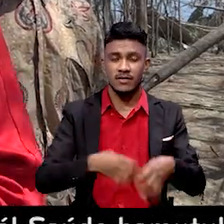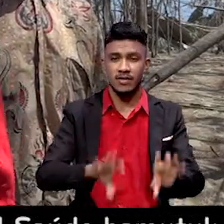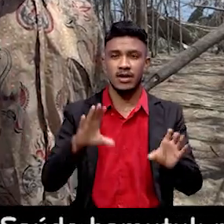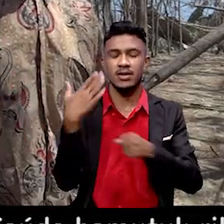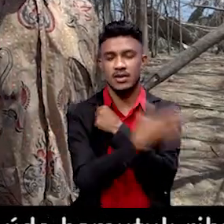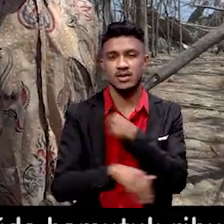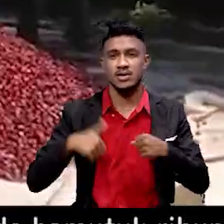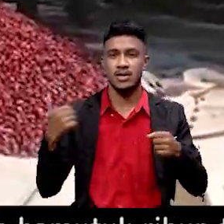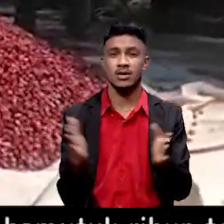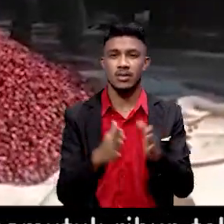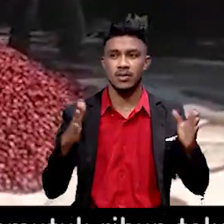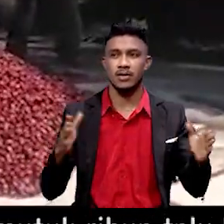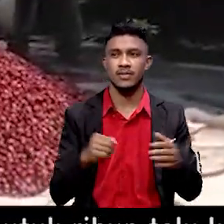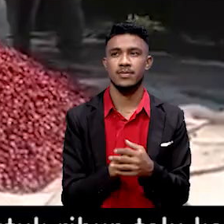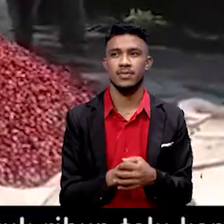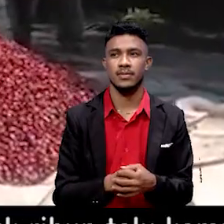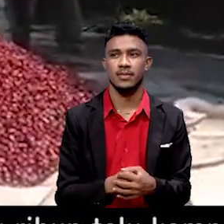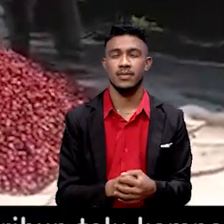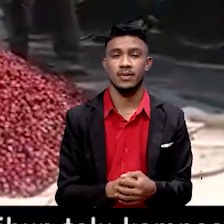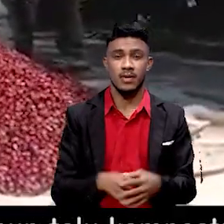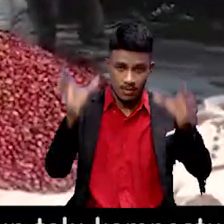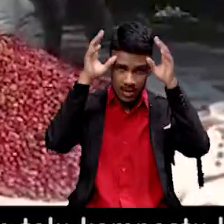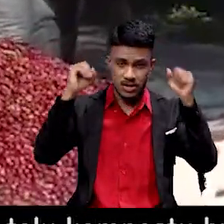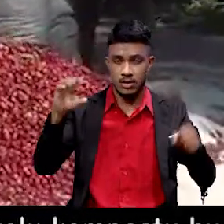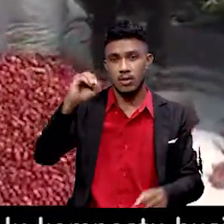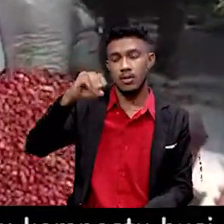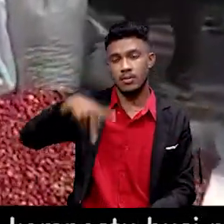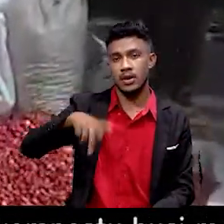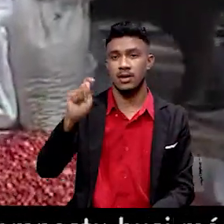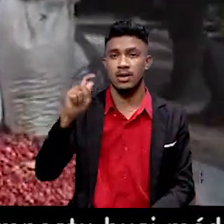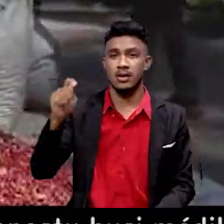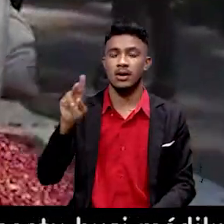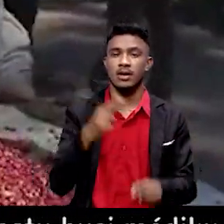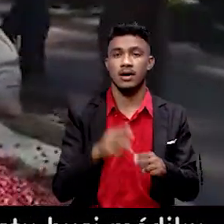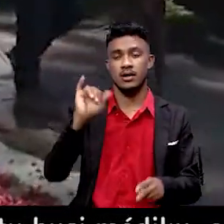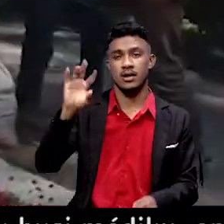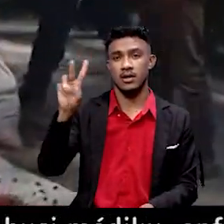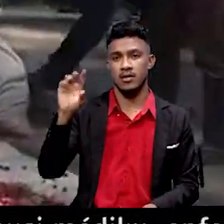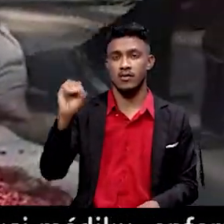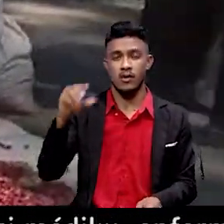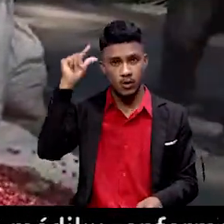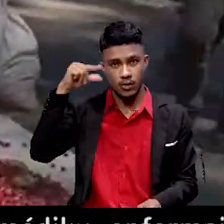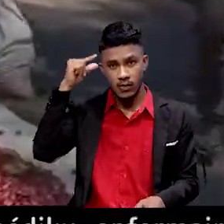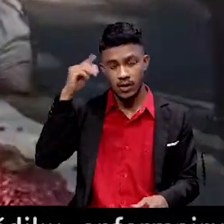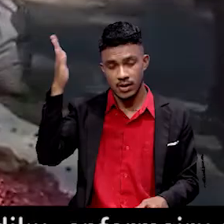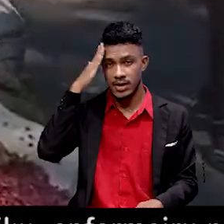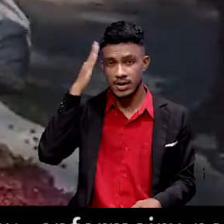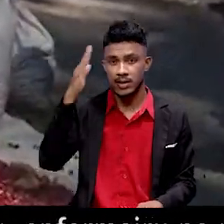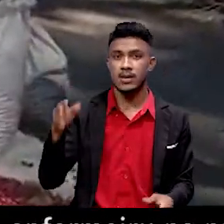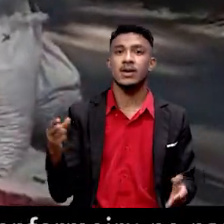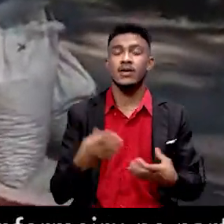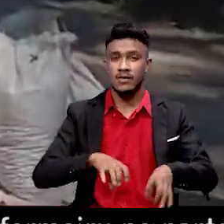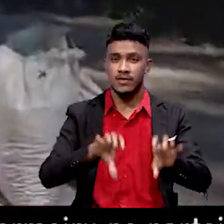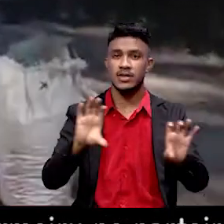fale, bota ali. Presidente do PDT, Ivo de Sequeira, informa que precisa governo de intervenção para controlar